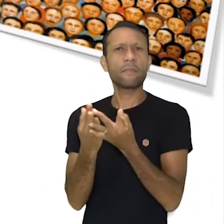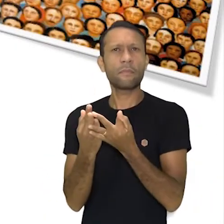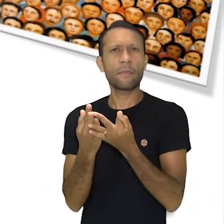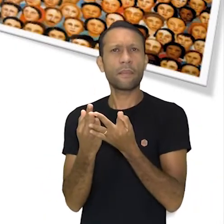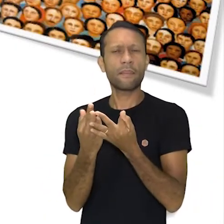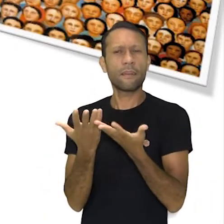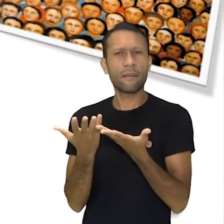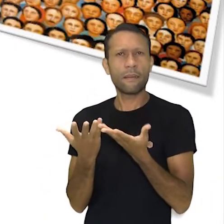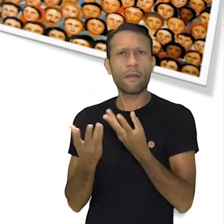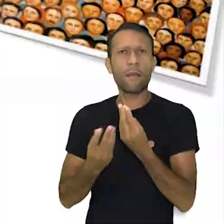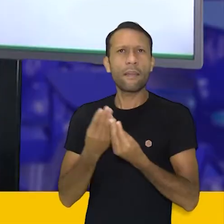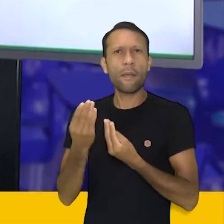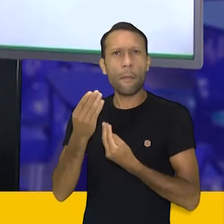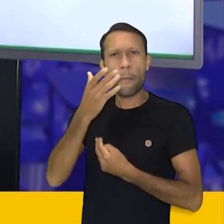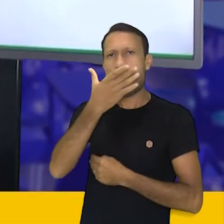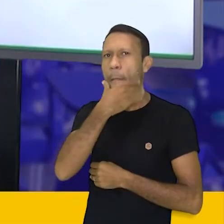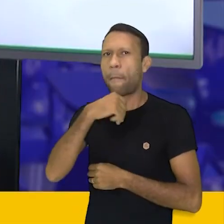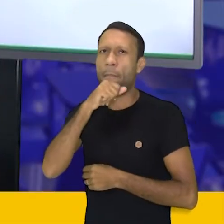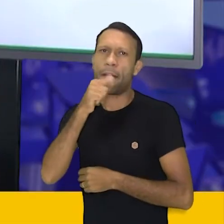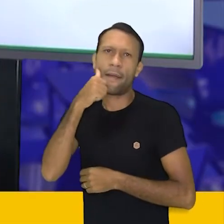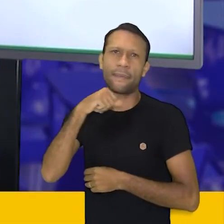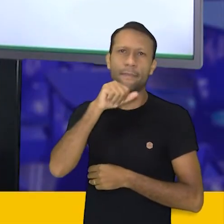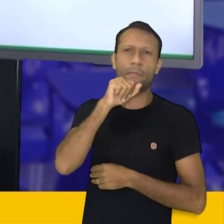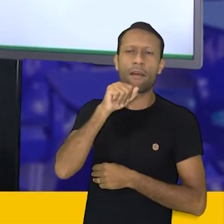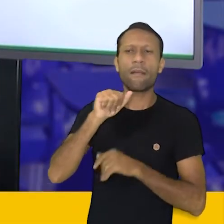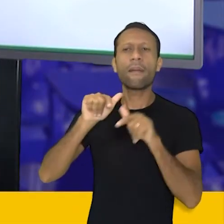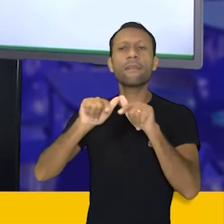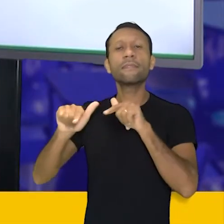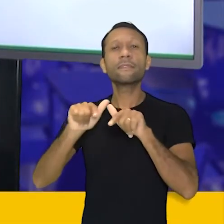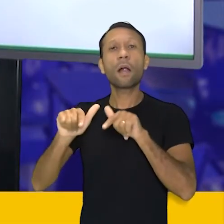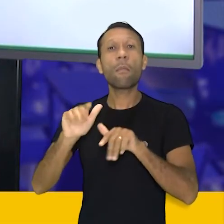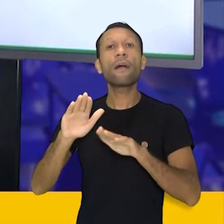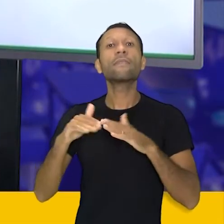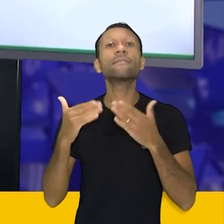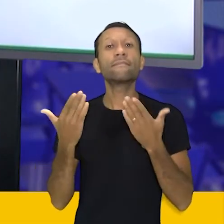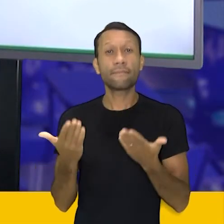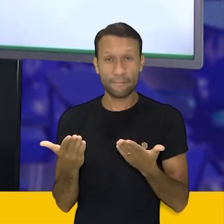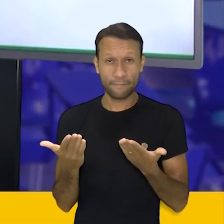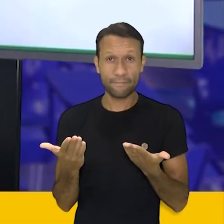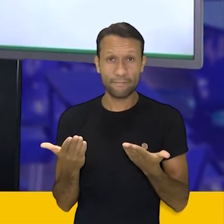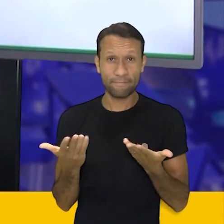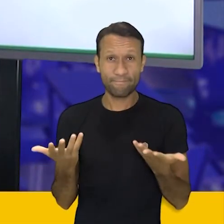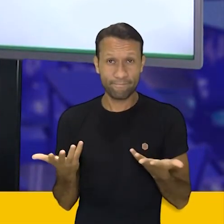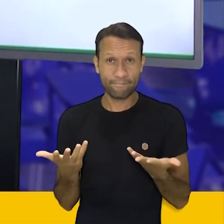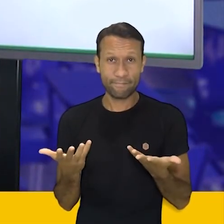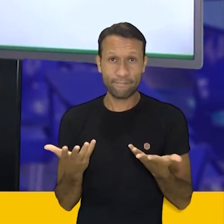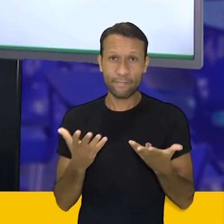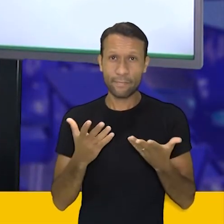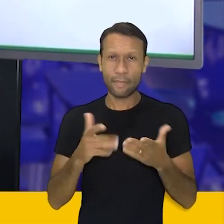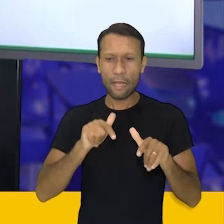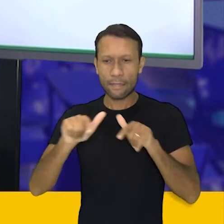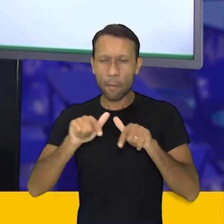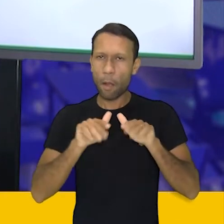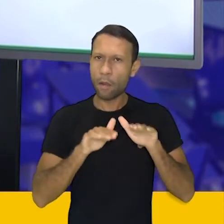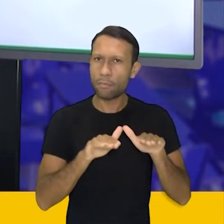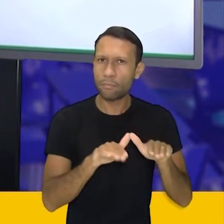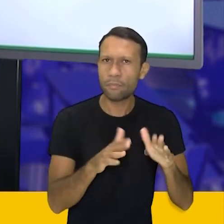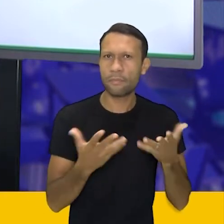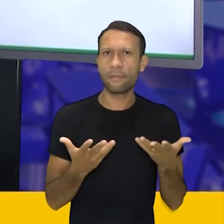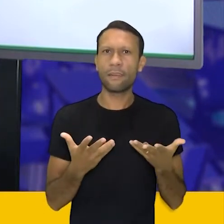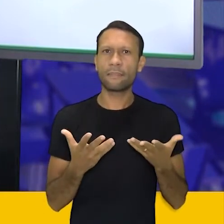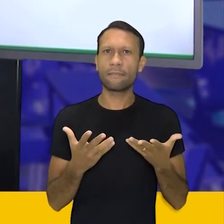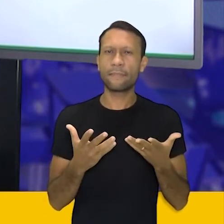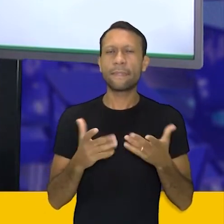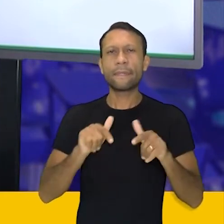principais fontes de trabalho? As pessoas da minha família estão trabalhando em quais segmentos